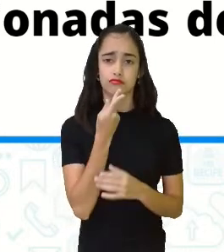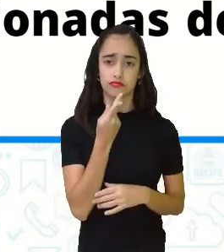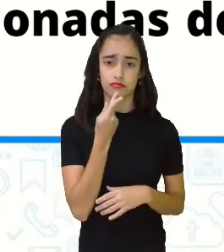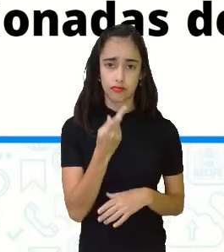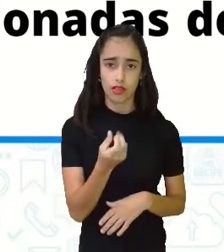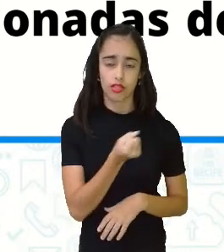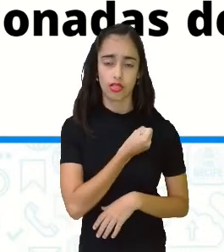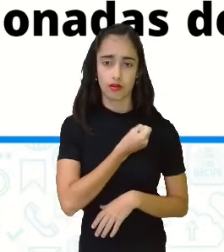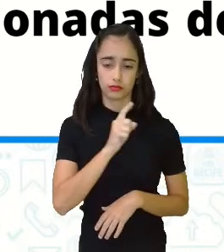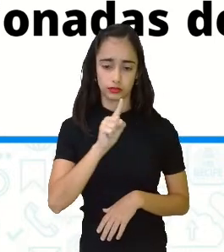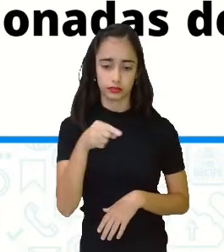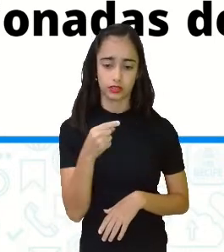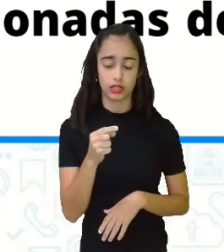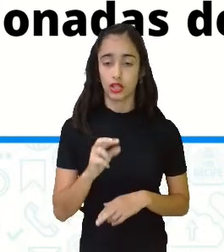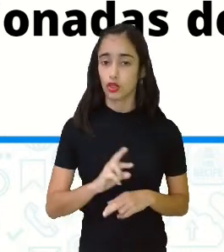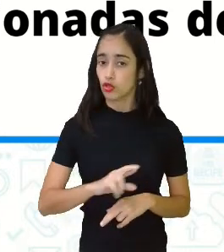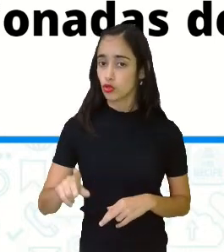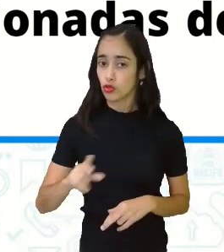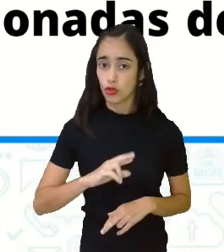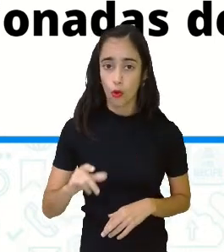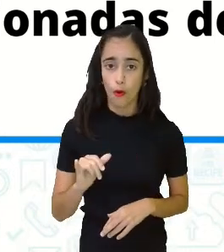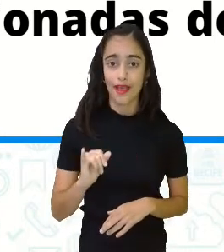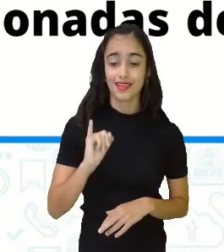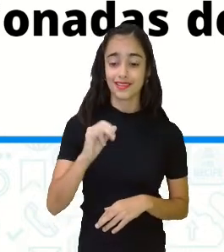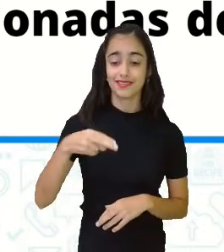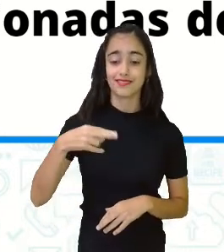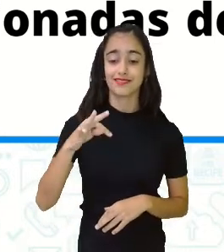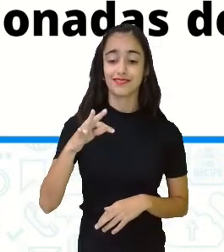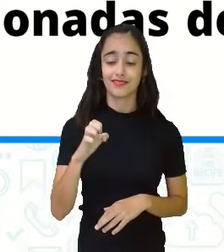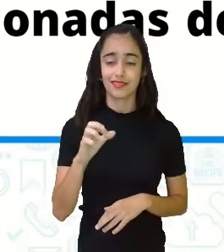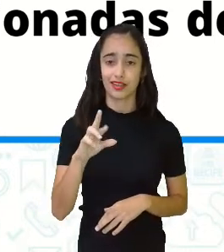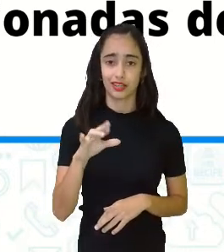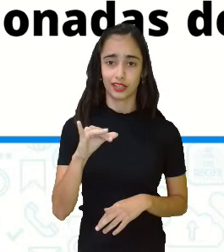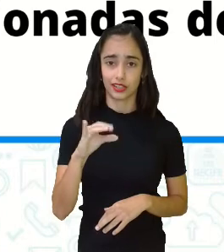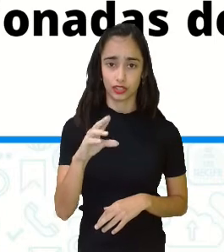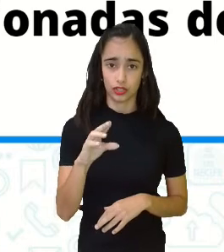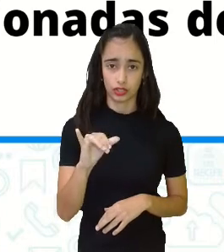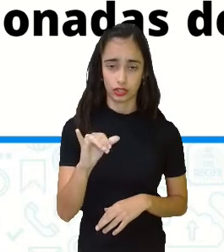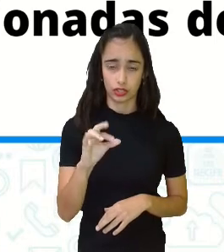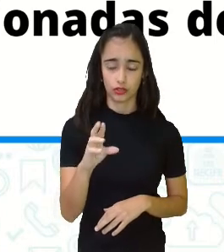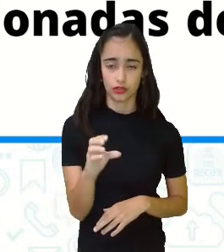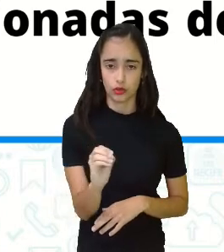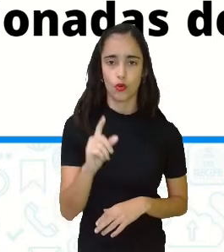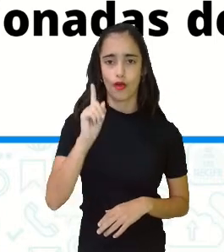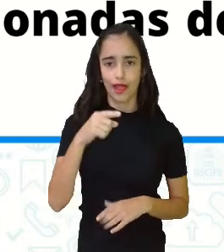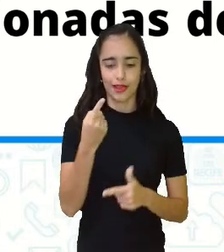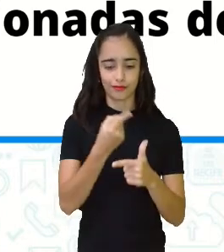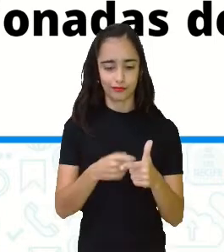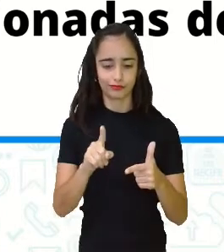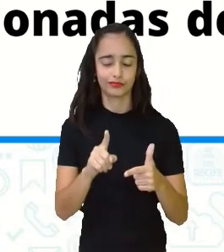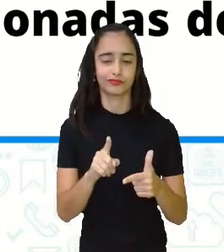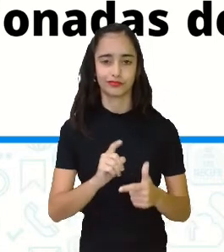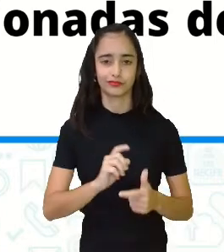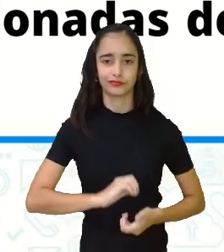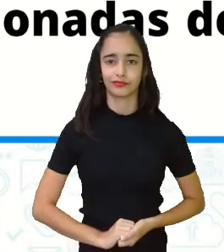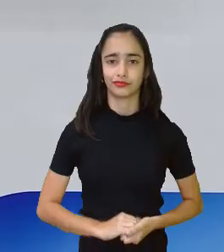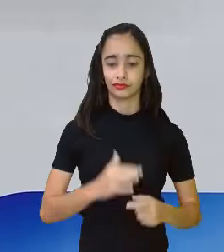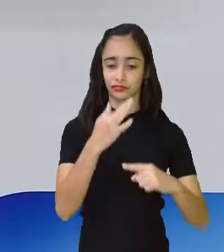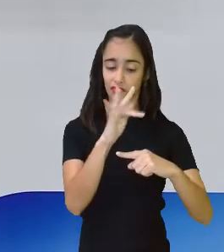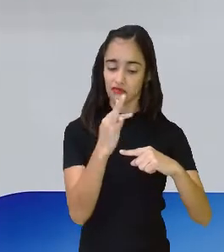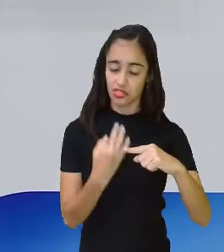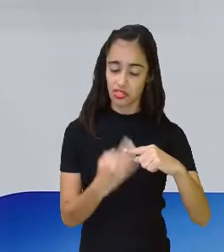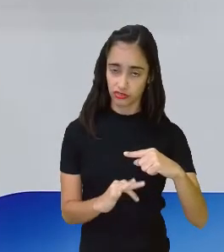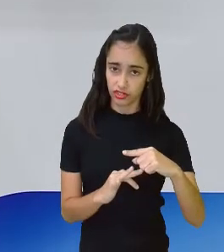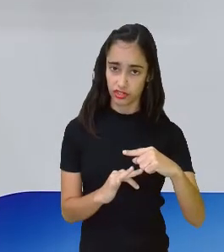decimais não são inteiros, são partes fracionadas de algo inteiro.